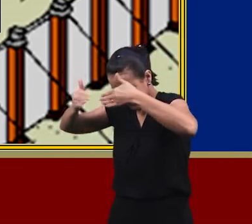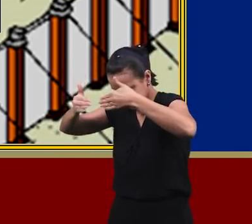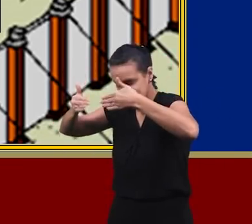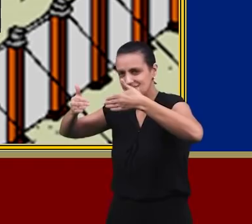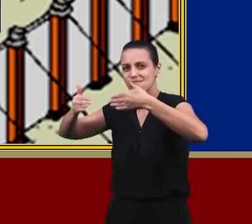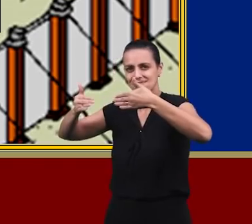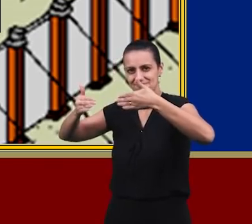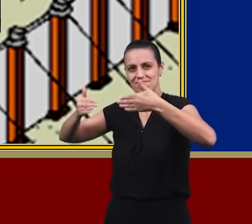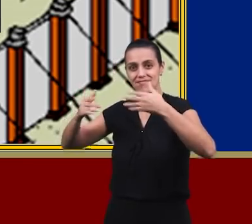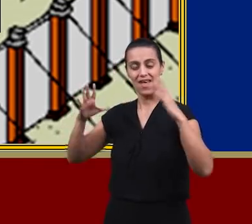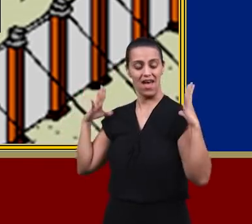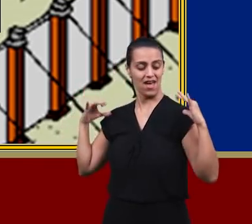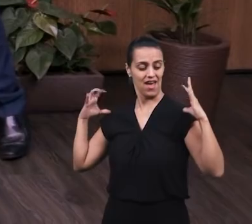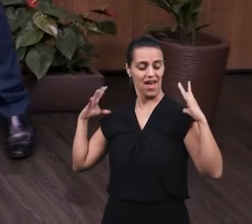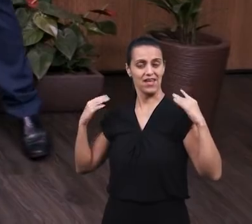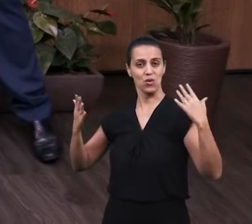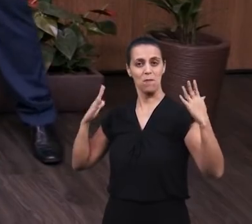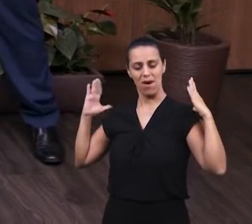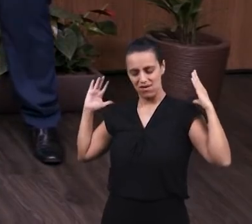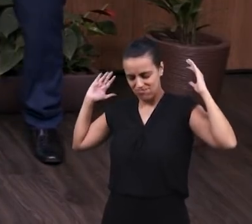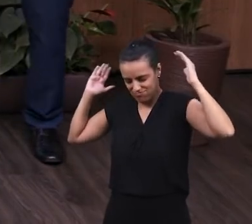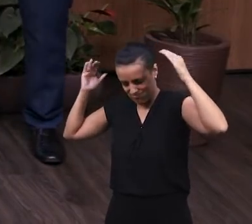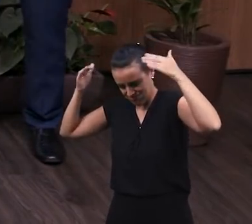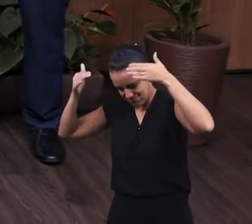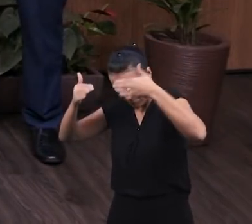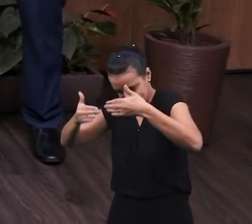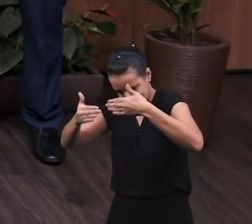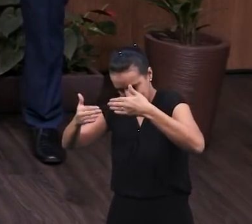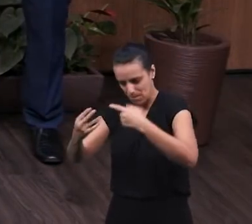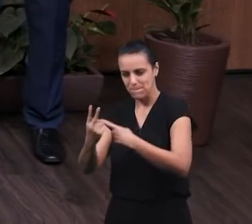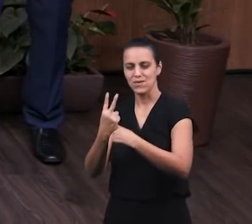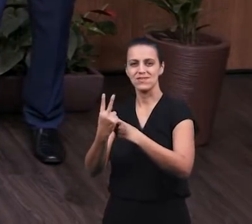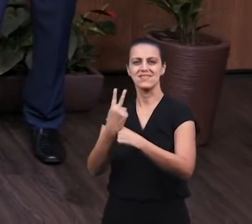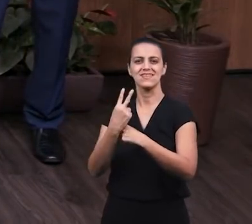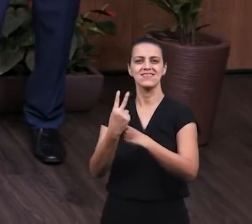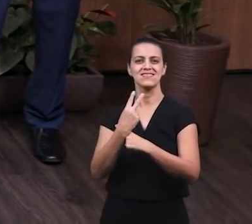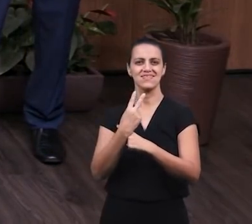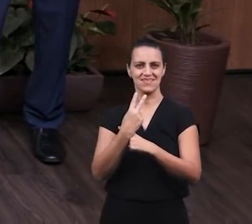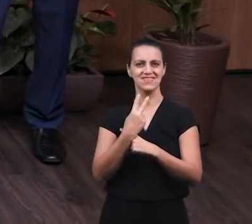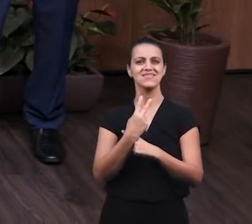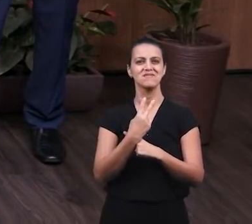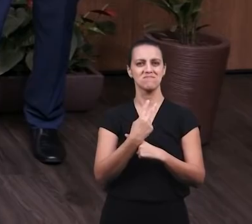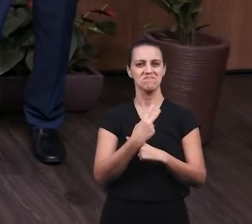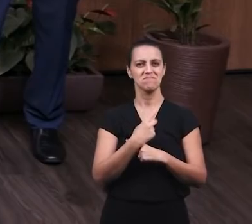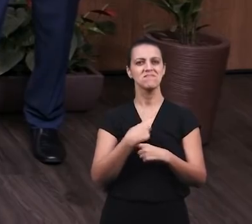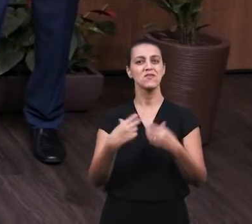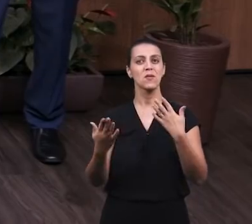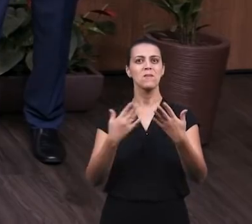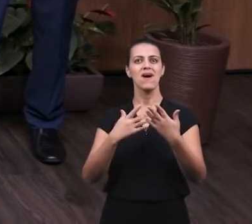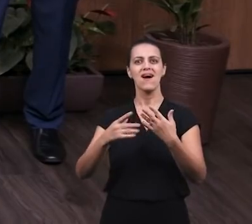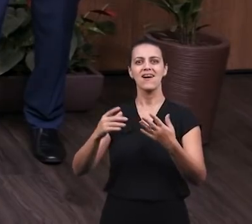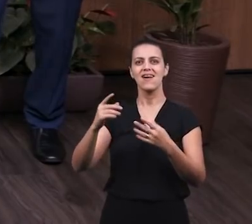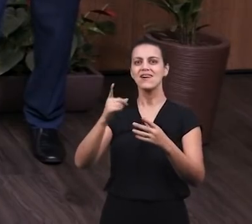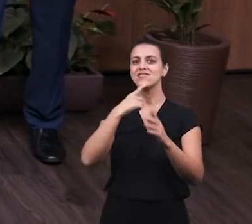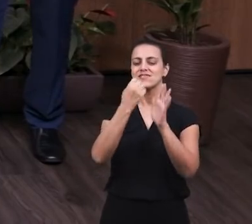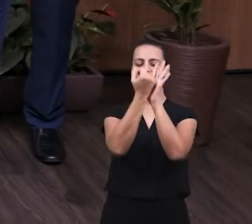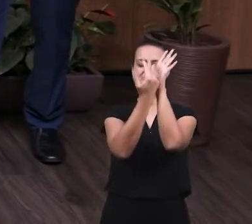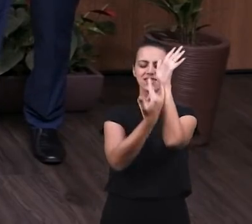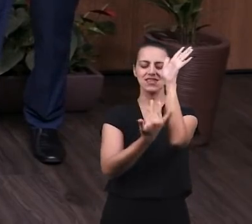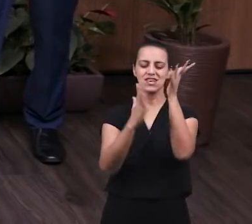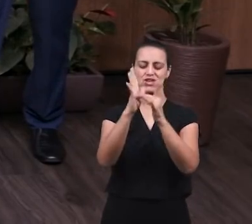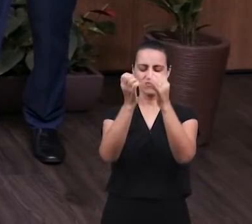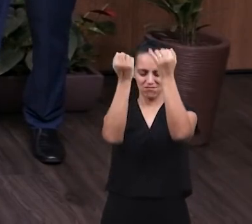ofereciam proteção, da mesma forma como, debaixo da proteção do sangue